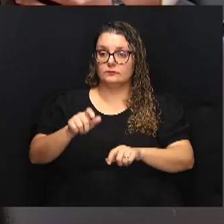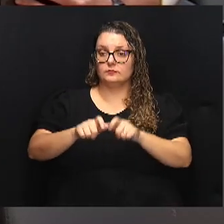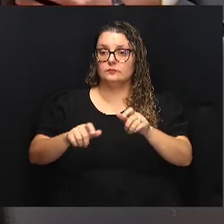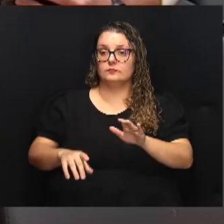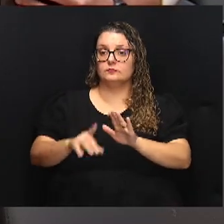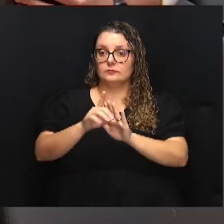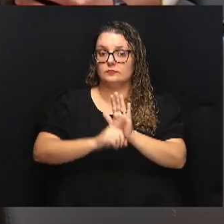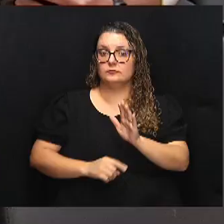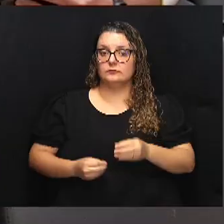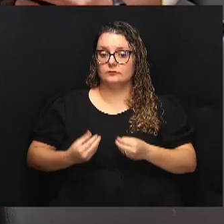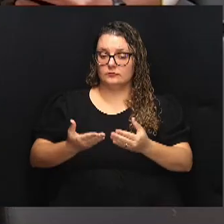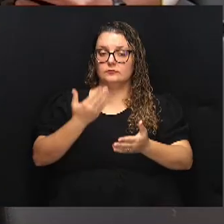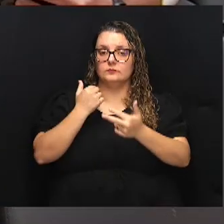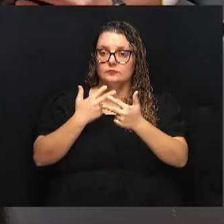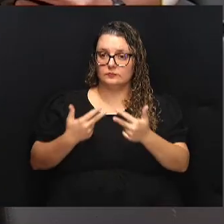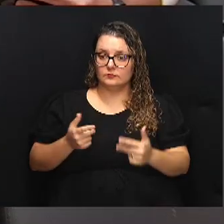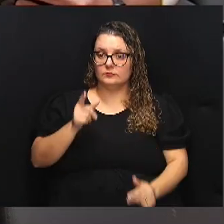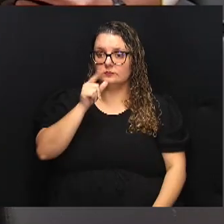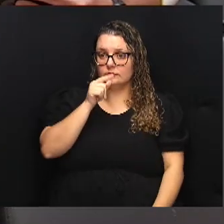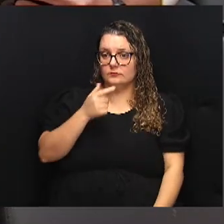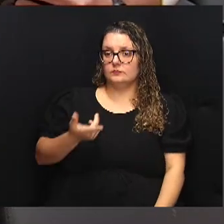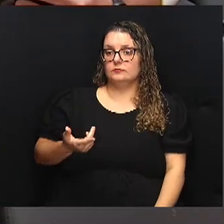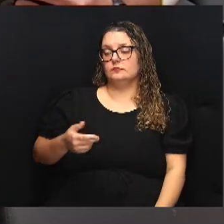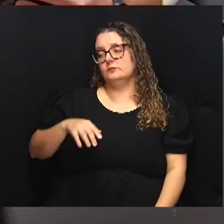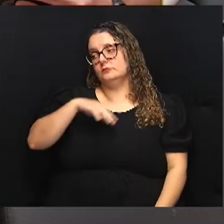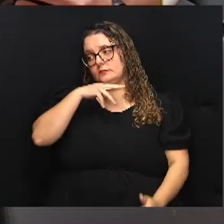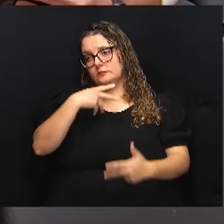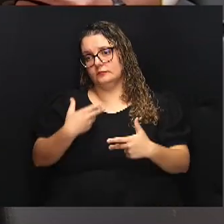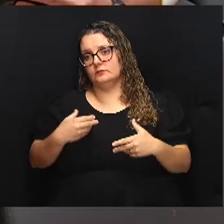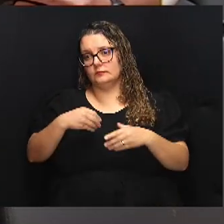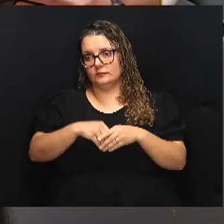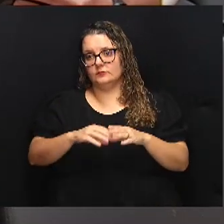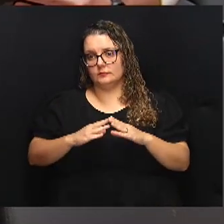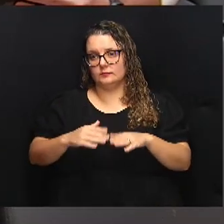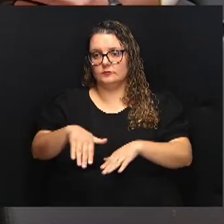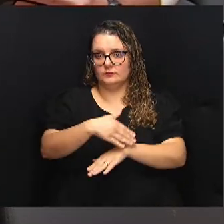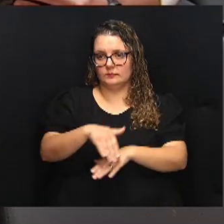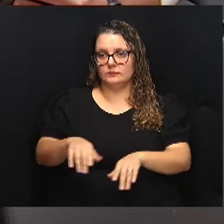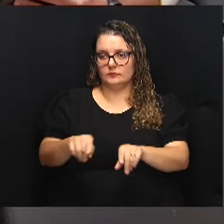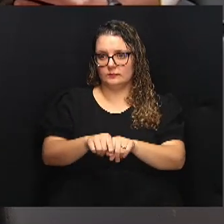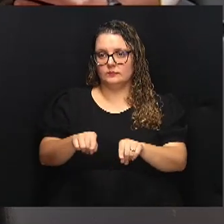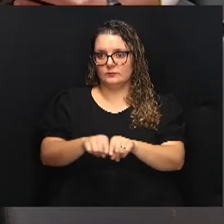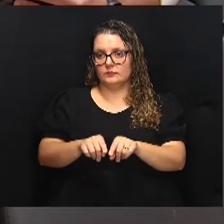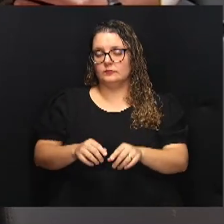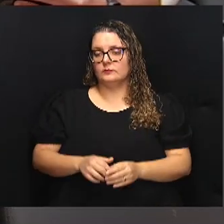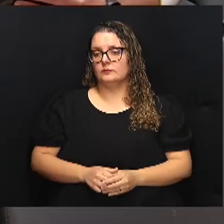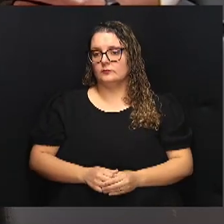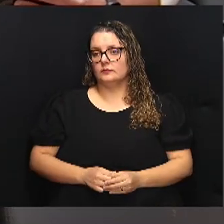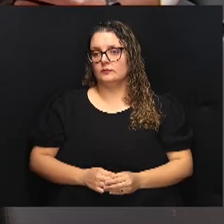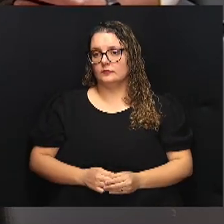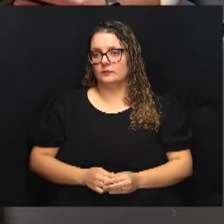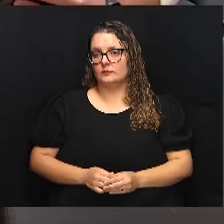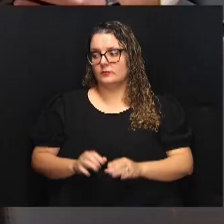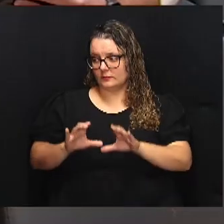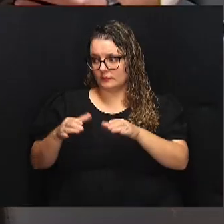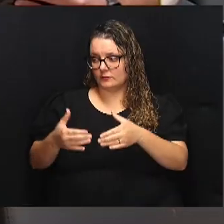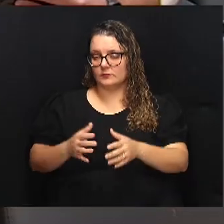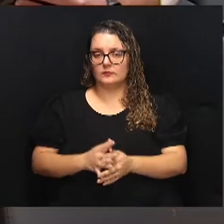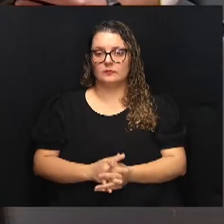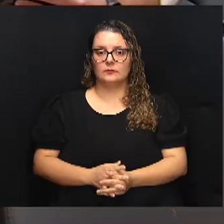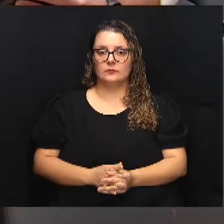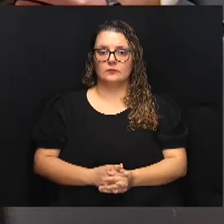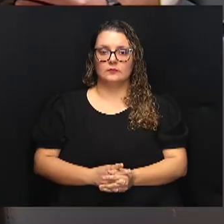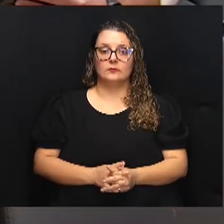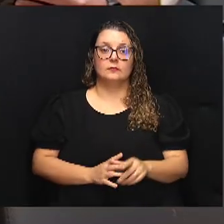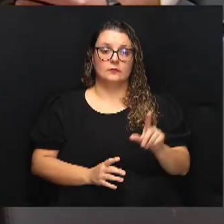fornecimento de alimentos e águas a animais domésticos em situação de rua, inclusive os animais comunitários, né?